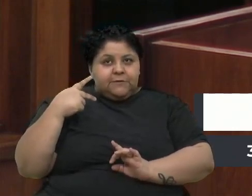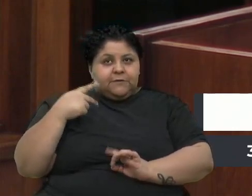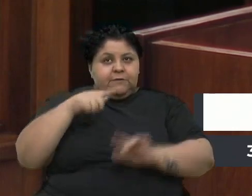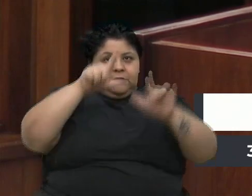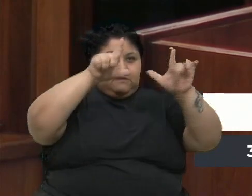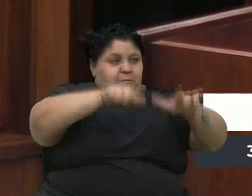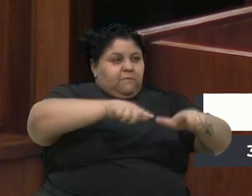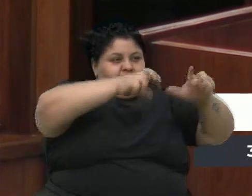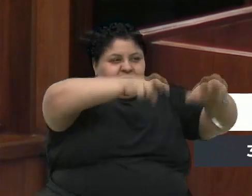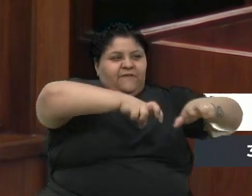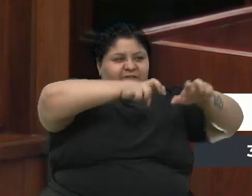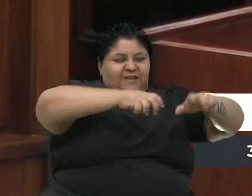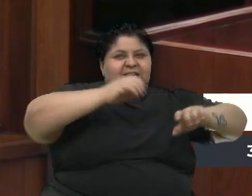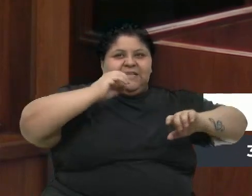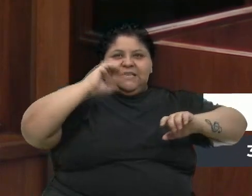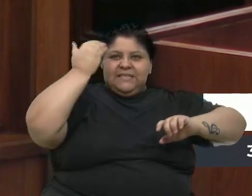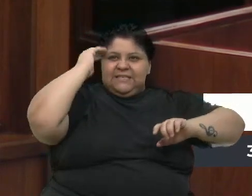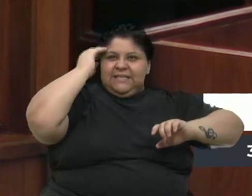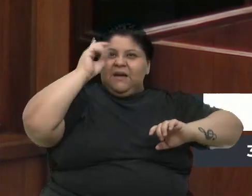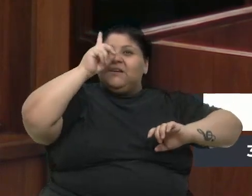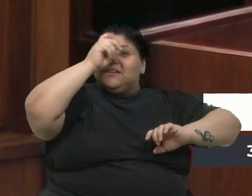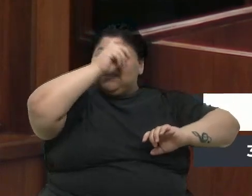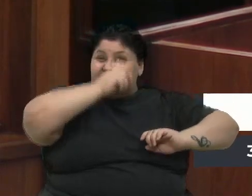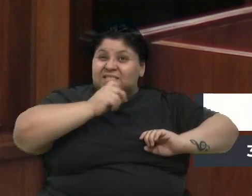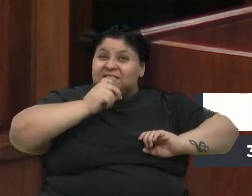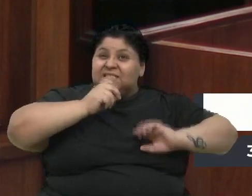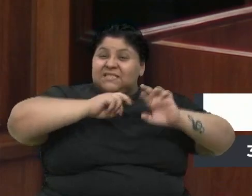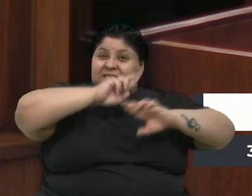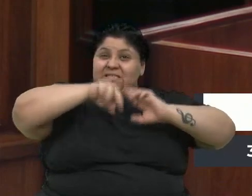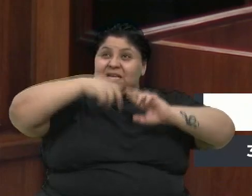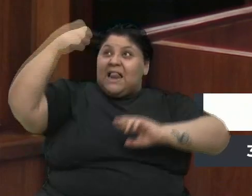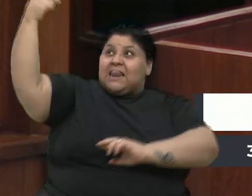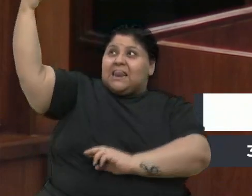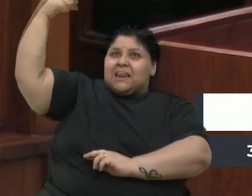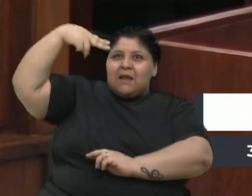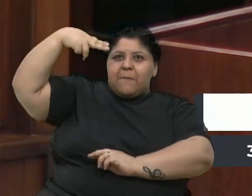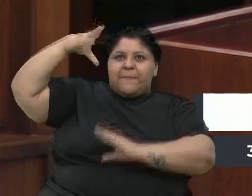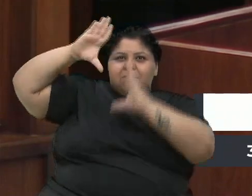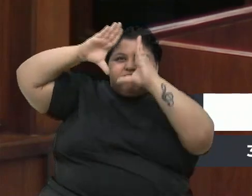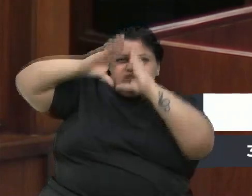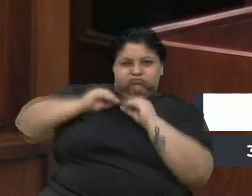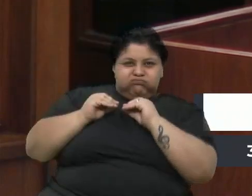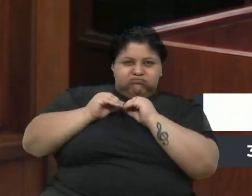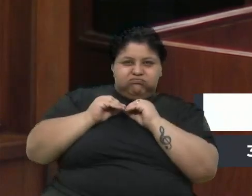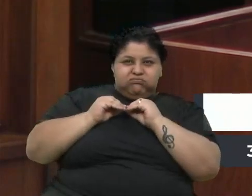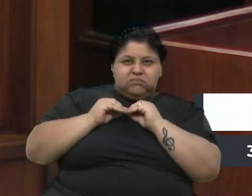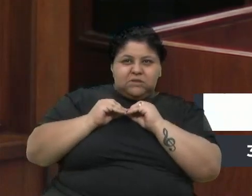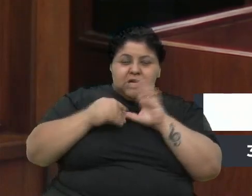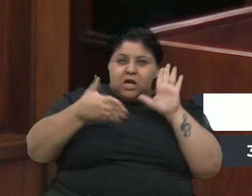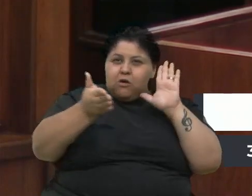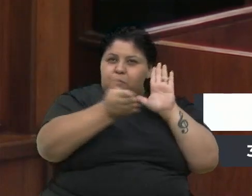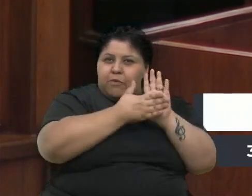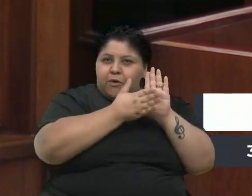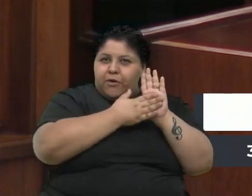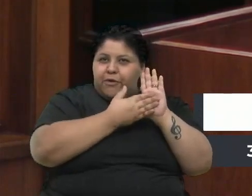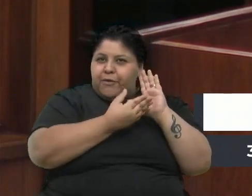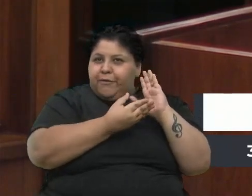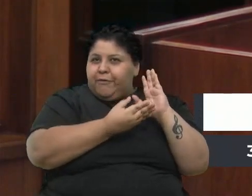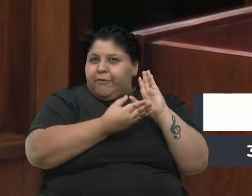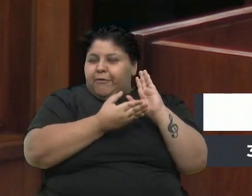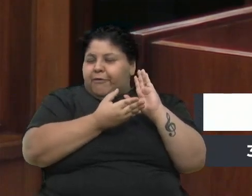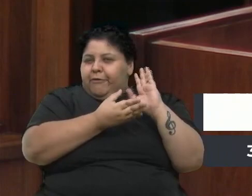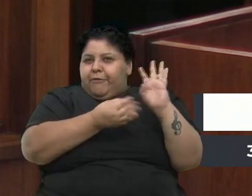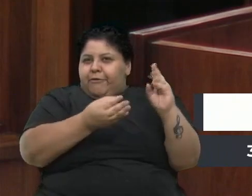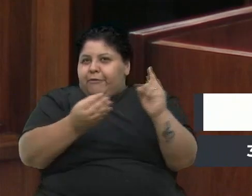Sul, sabem das dificuldades com relação a lâmpadas queimadas, protocolos que muitas vezes demoram 30,